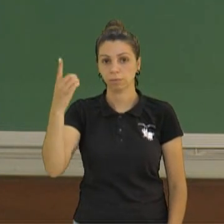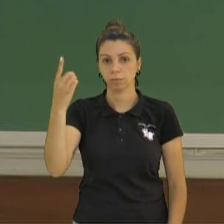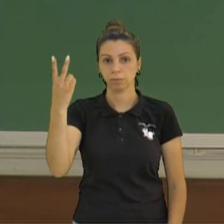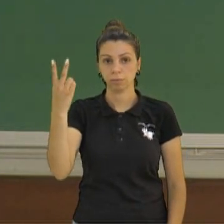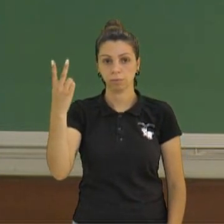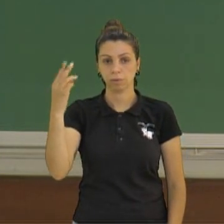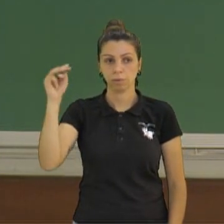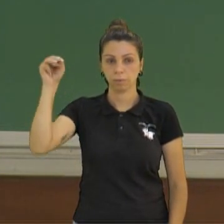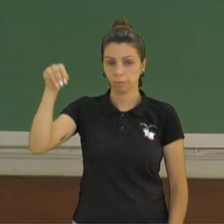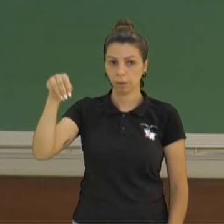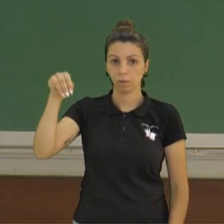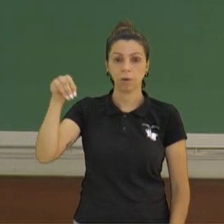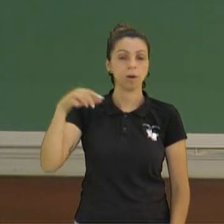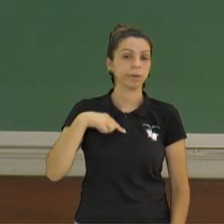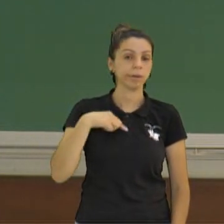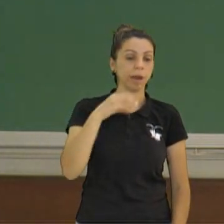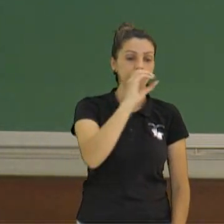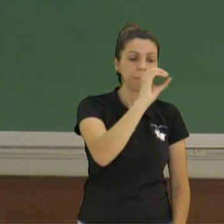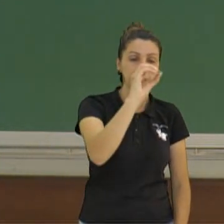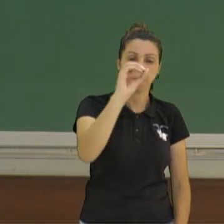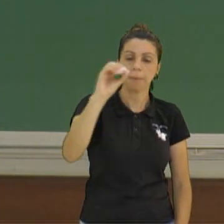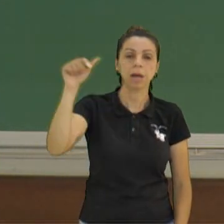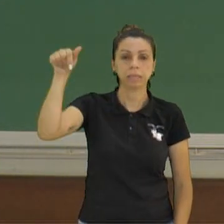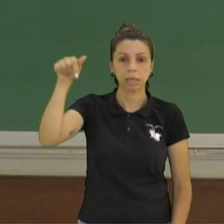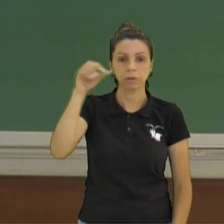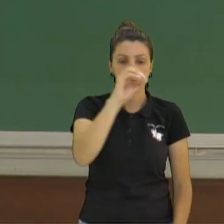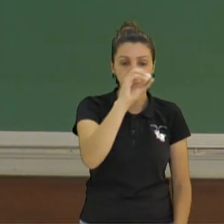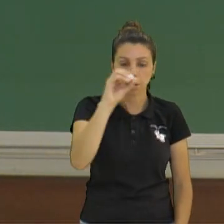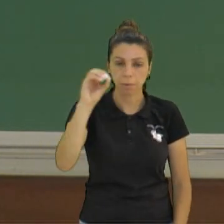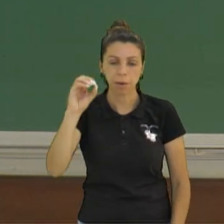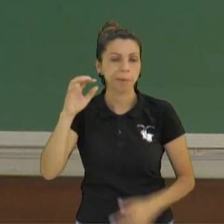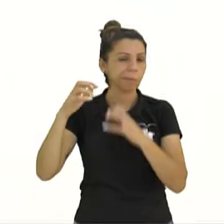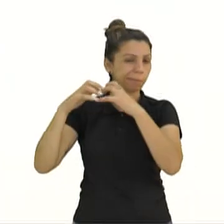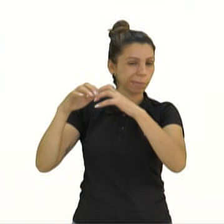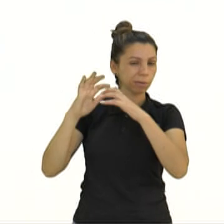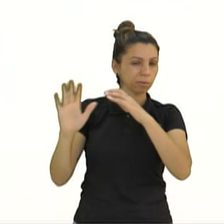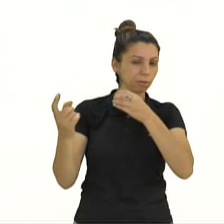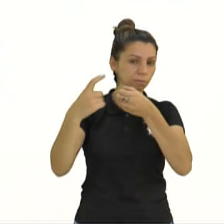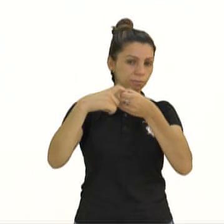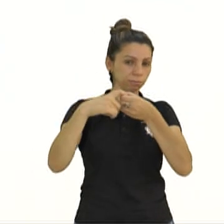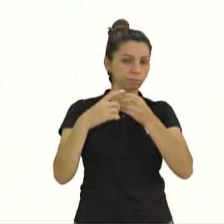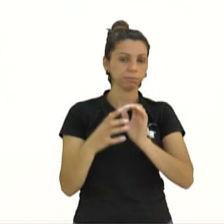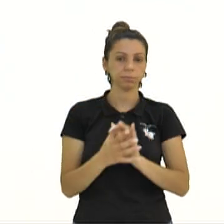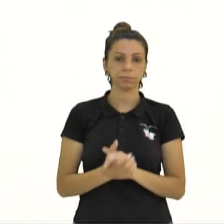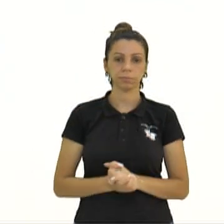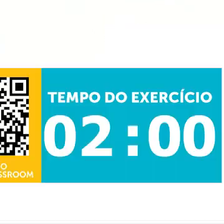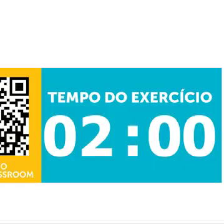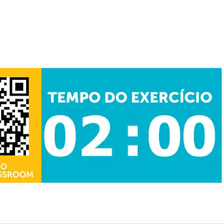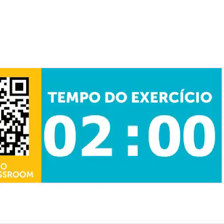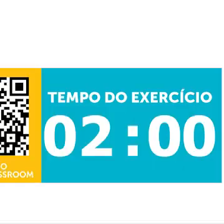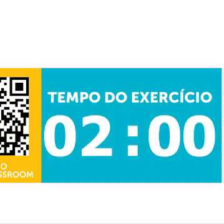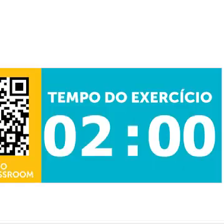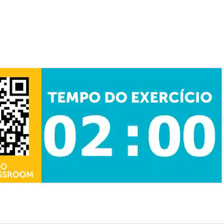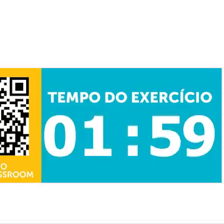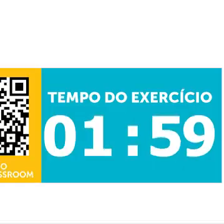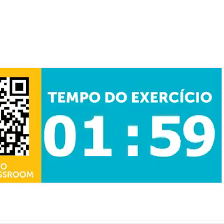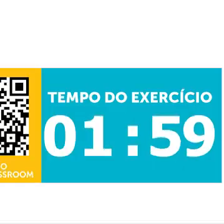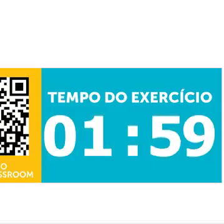0,000000012 metros. Tem 7 zeros aqui, tá? Entre a vírgula e o 12. Pensa um pouquinho e a gente já volta.